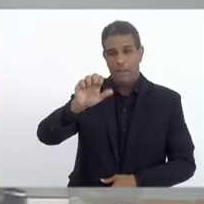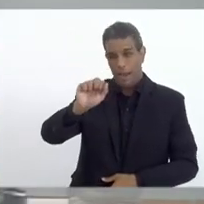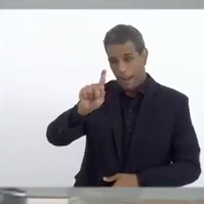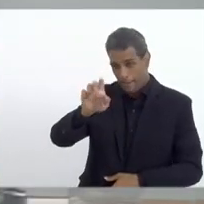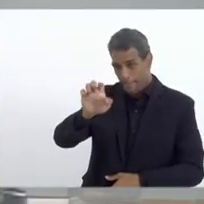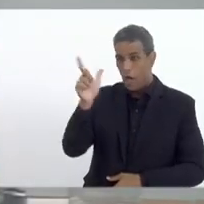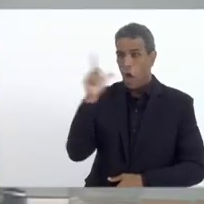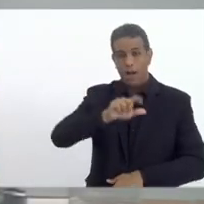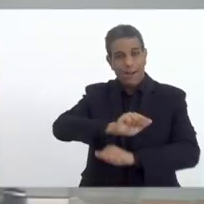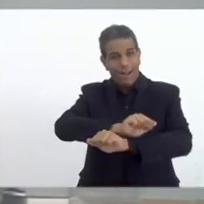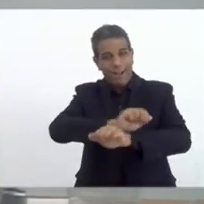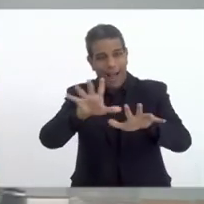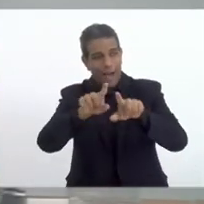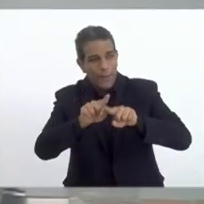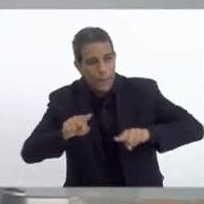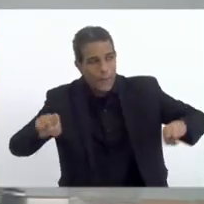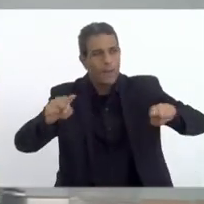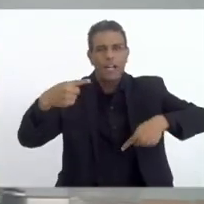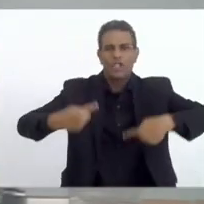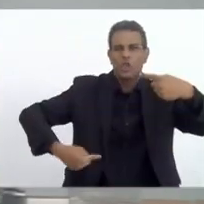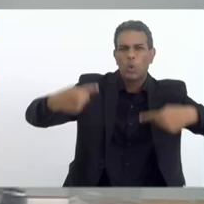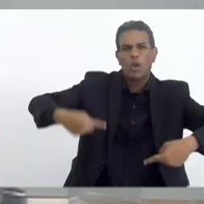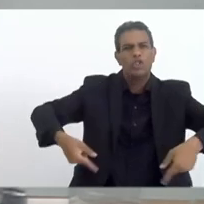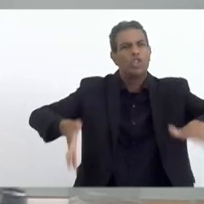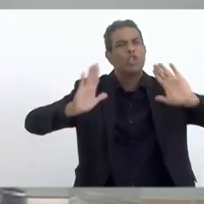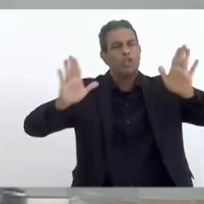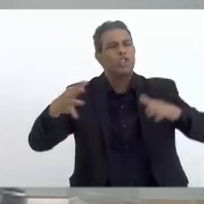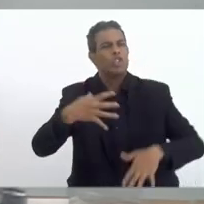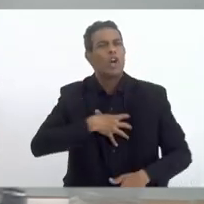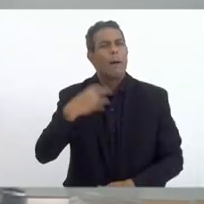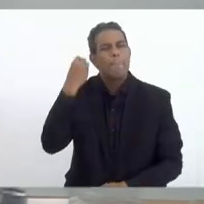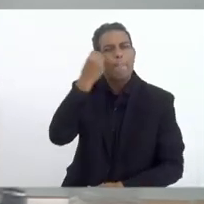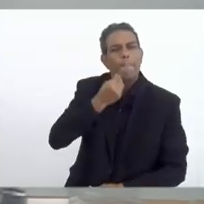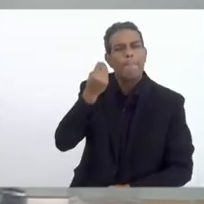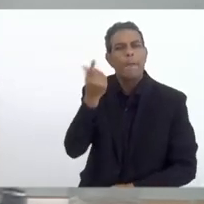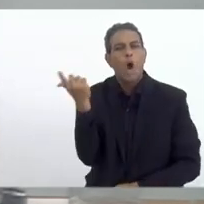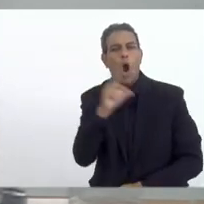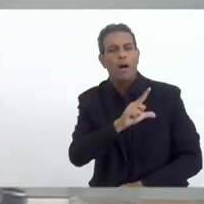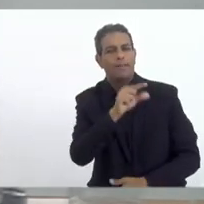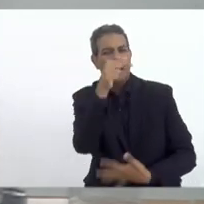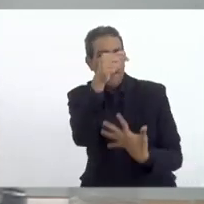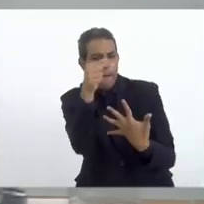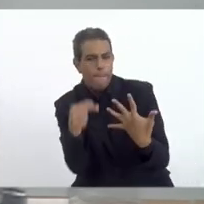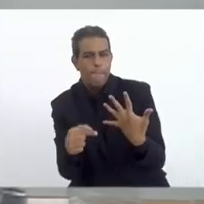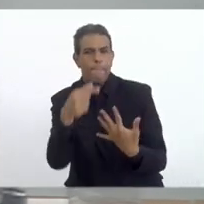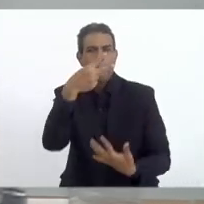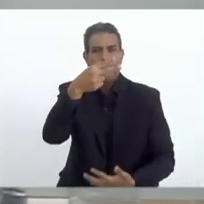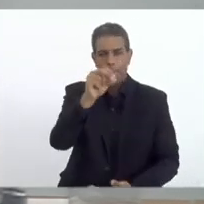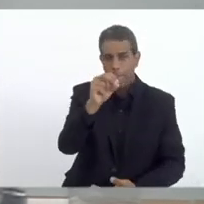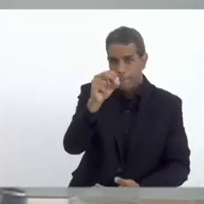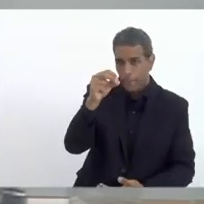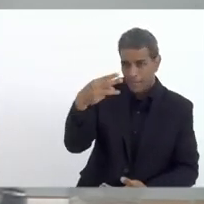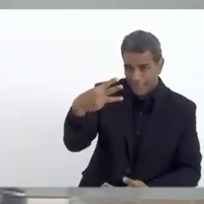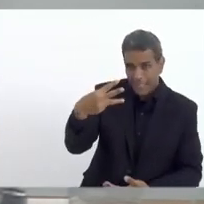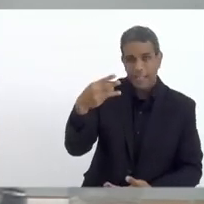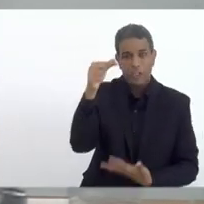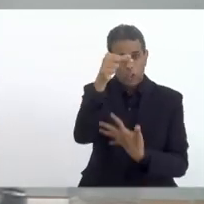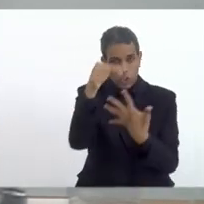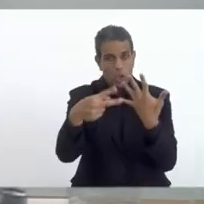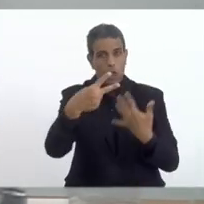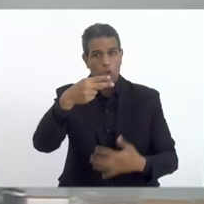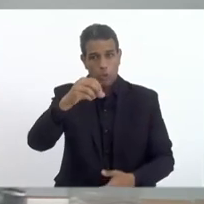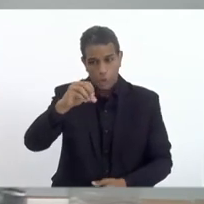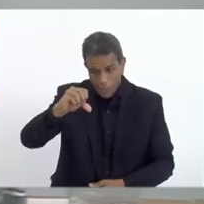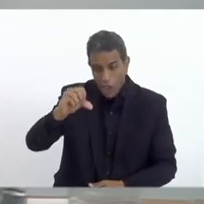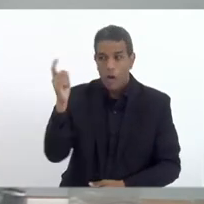caso clássico também, o deputado Luiz Paulo já briga com isso há outros mandatos, há muitos mandatos. 2003, 2006, 2012, a gente foi